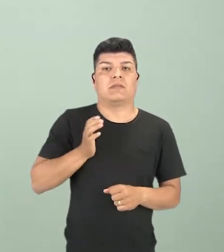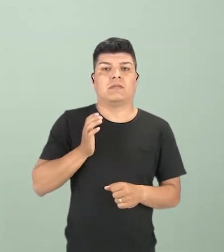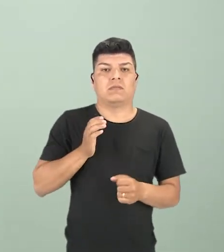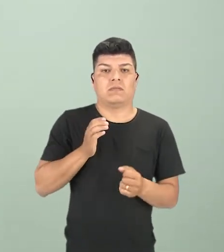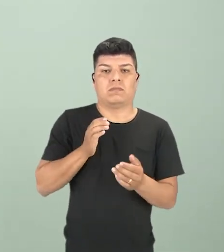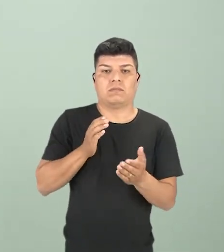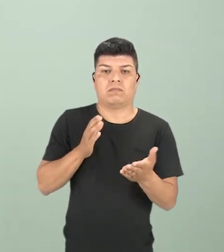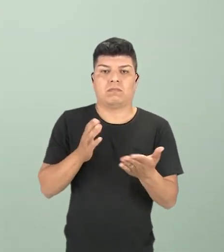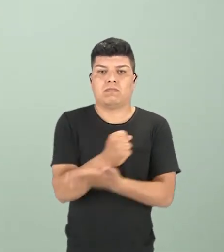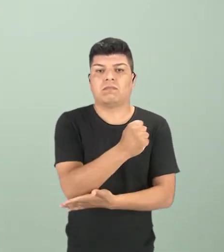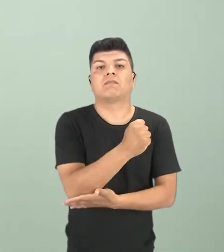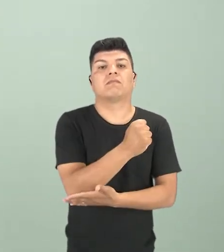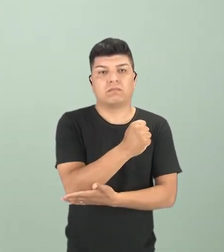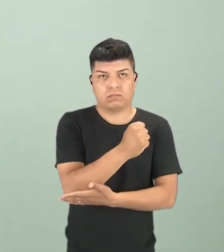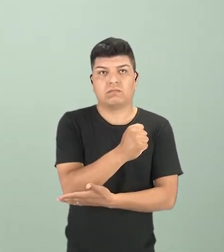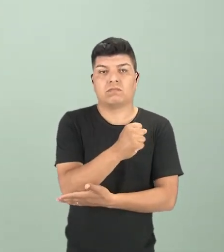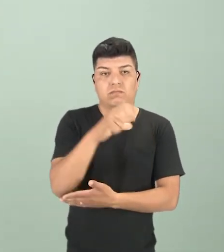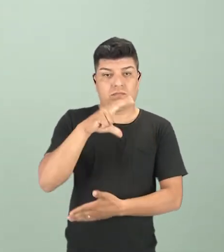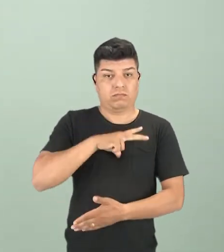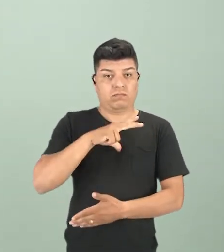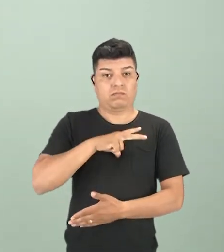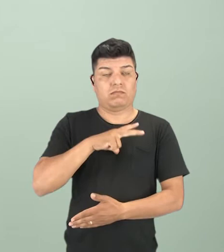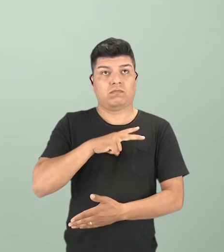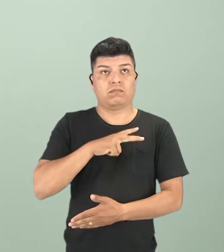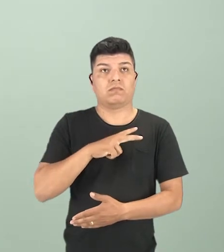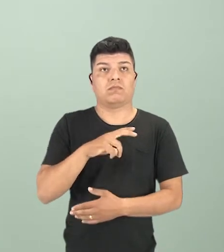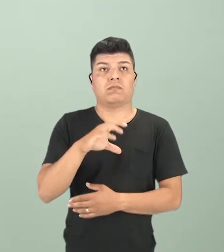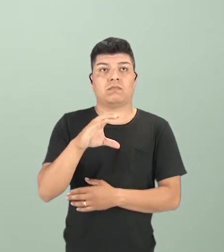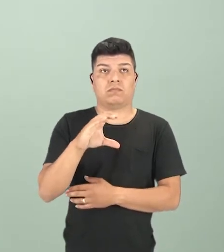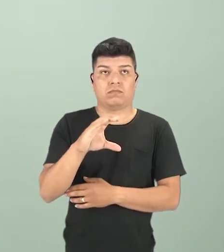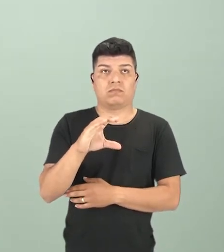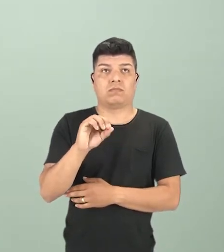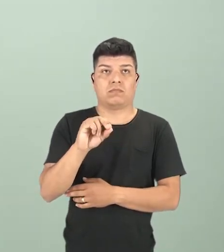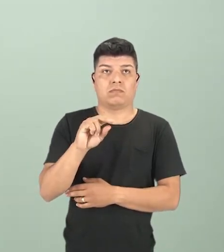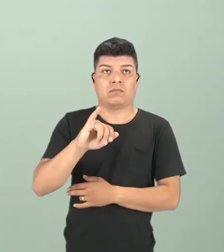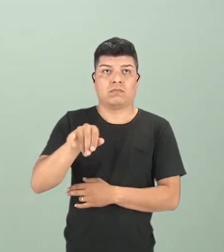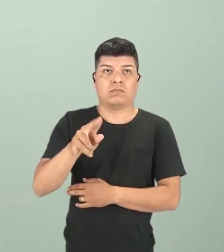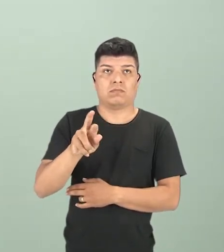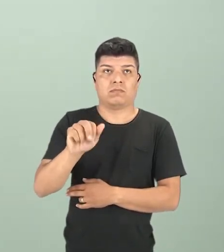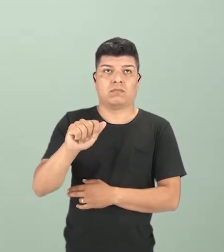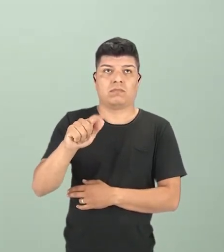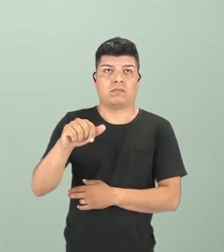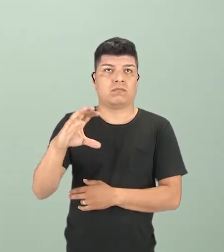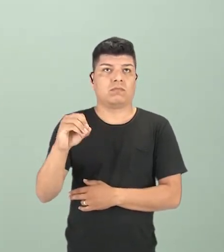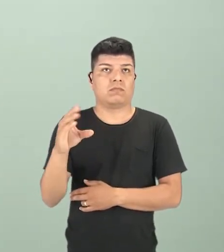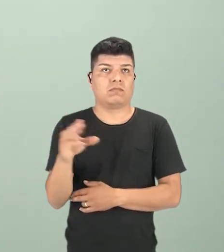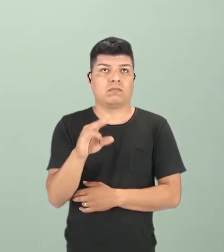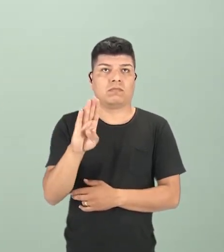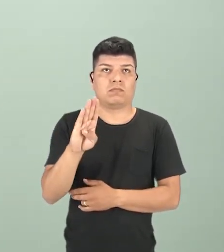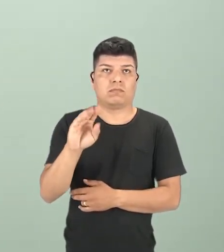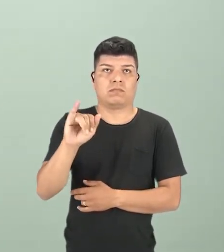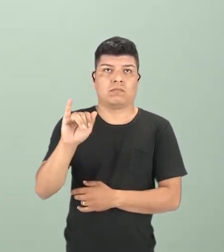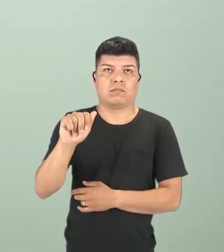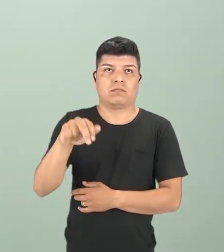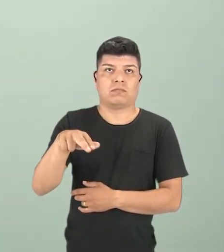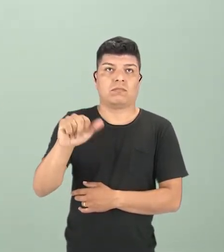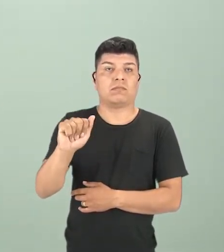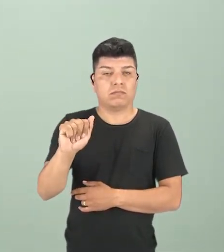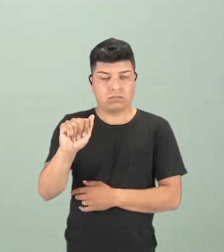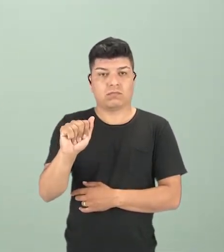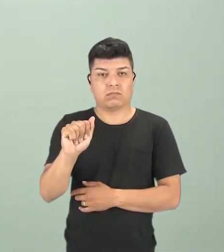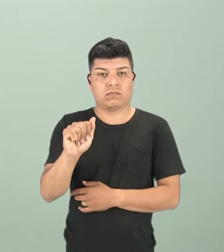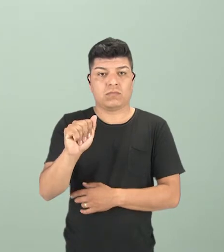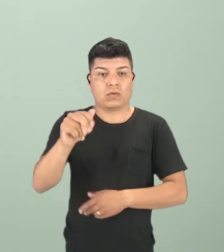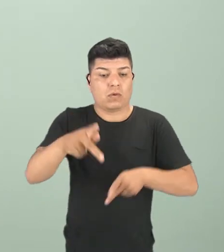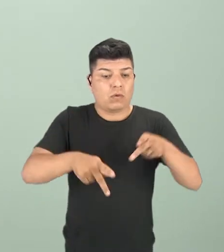poder da metrópole portuguesa. E a Conjuração Baiana também um descontentamento da elite, unido também ao povo que passava